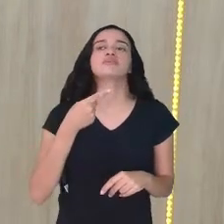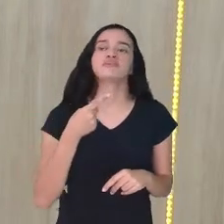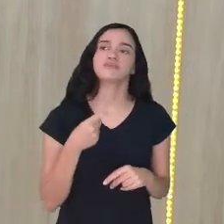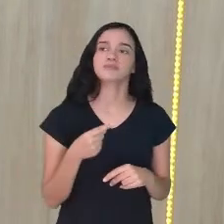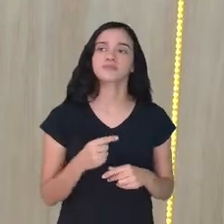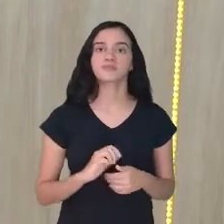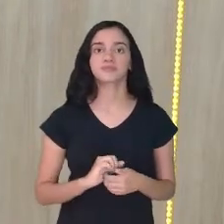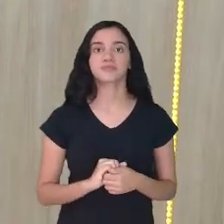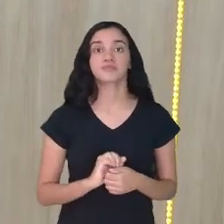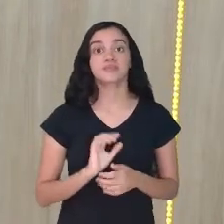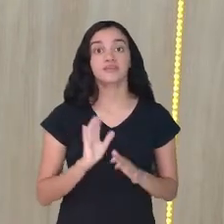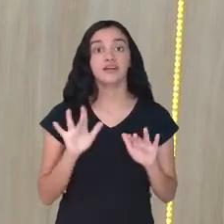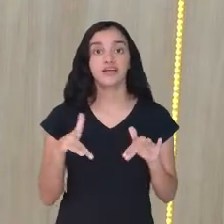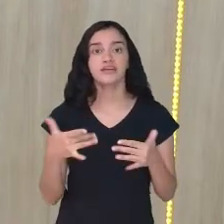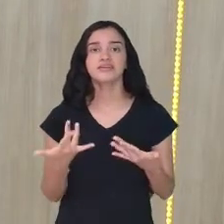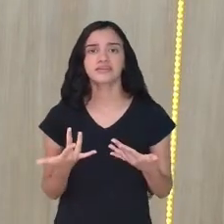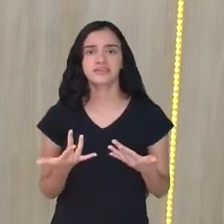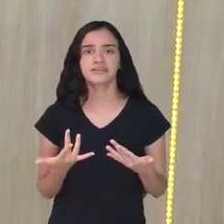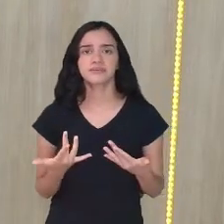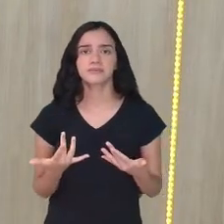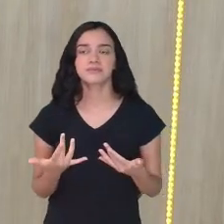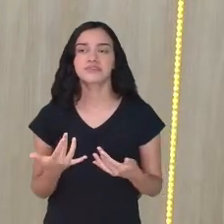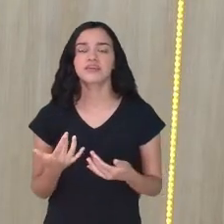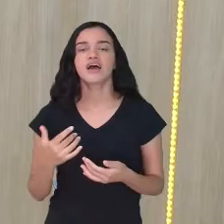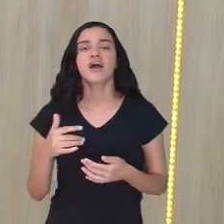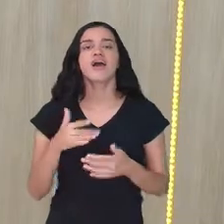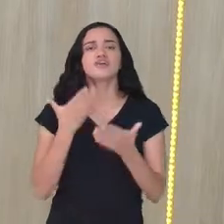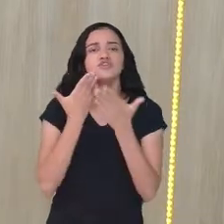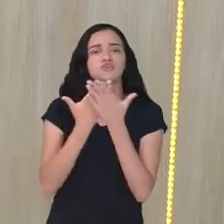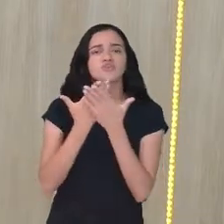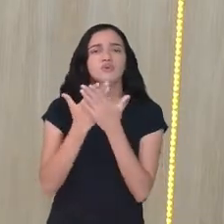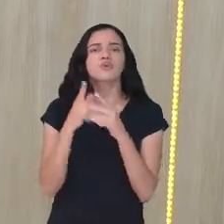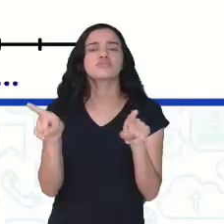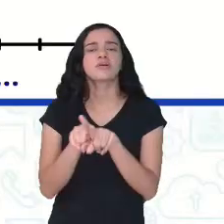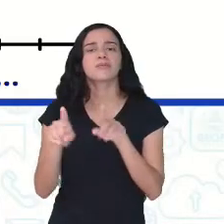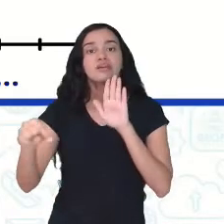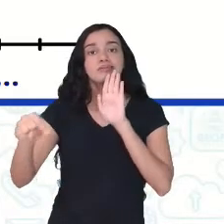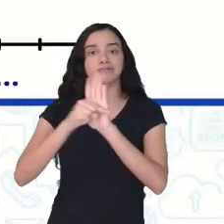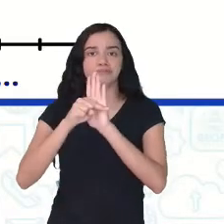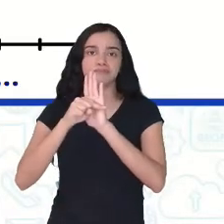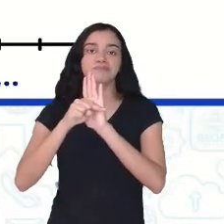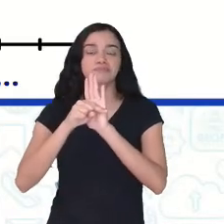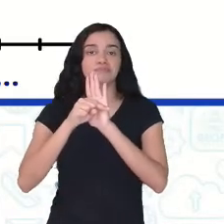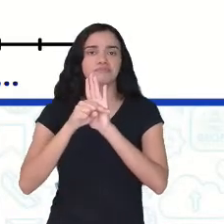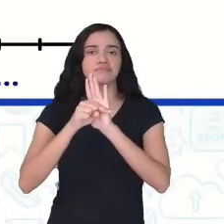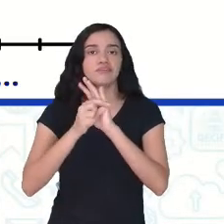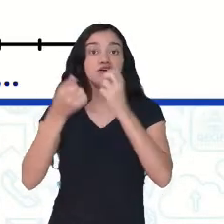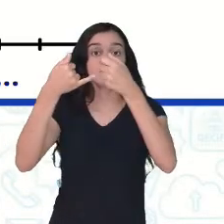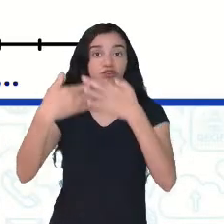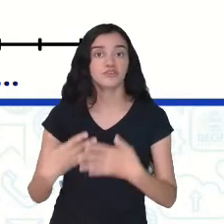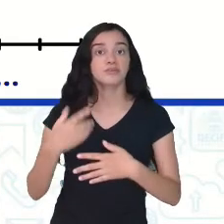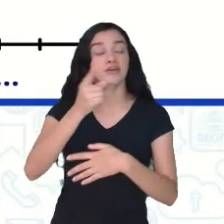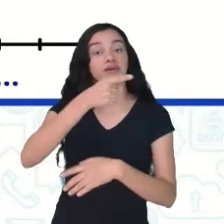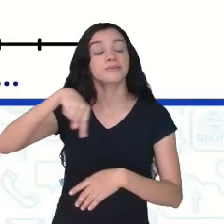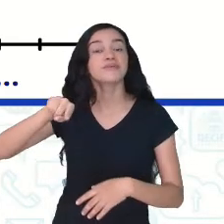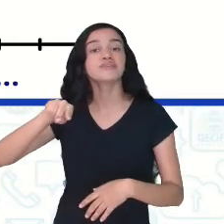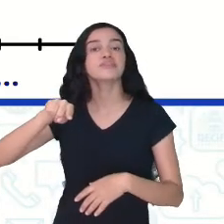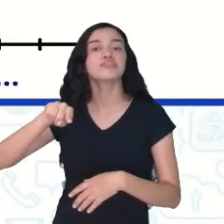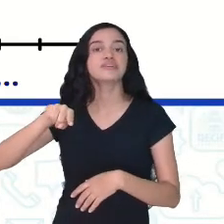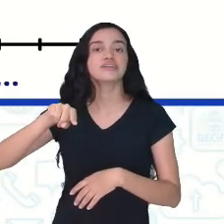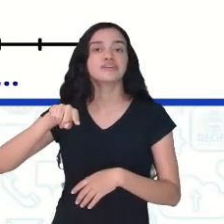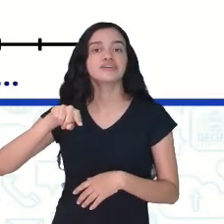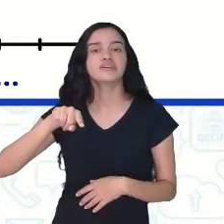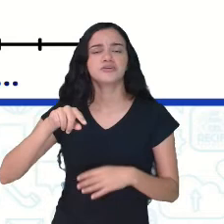coisas. Então, além disso, ele trabalhou a subtração. E eu já disse para vocês que na